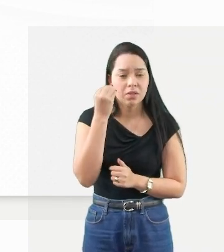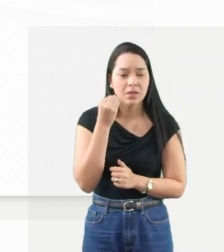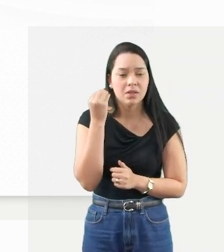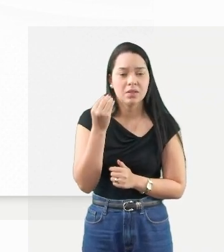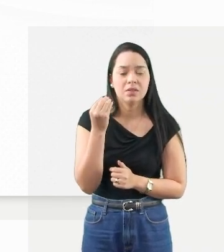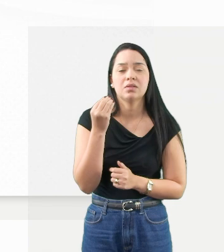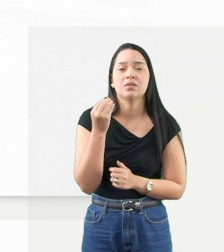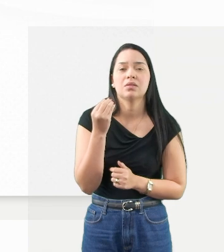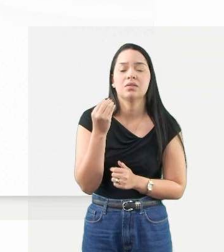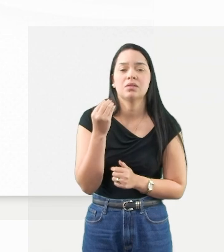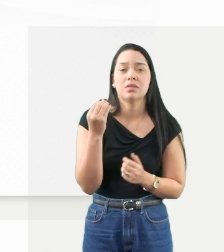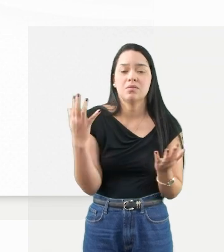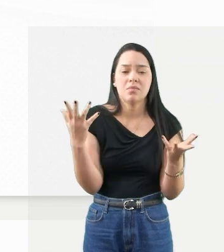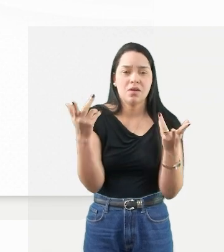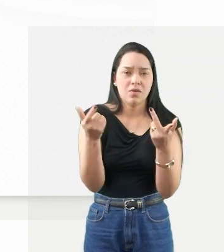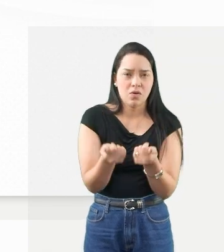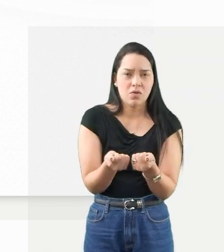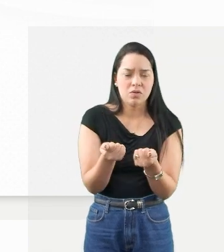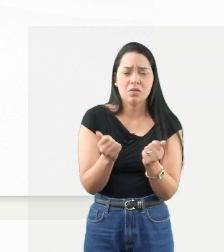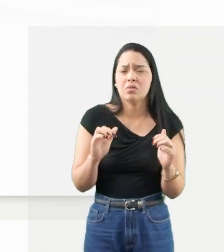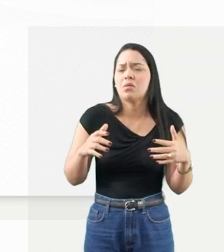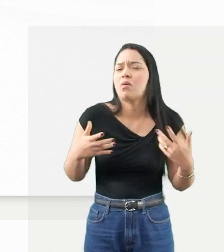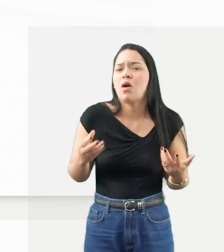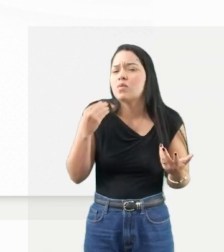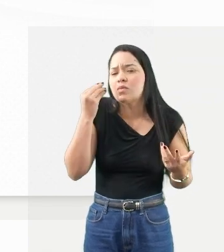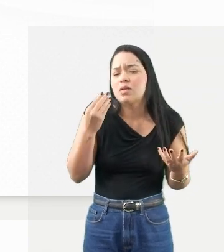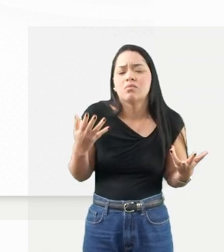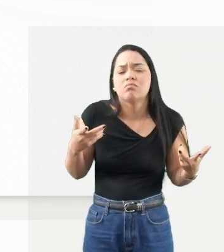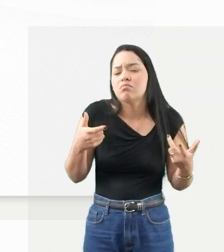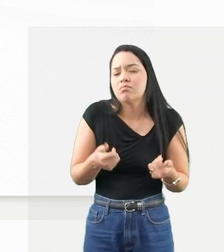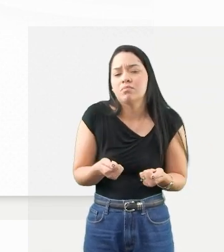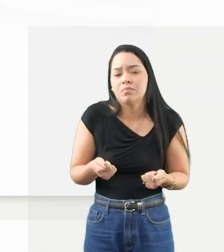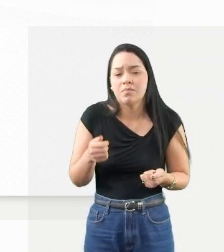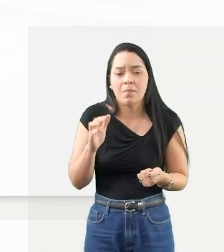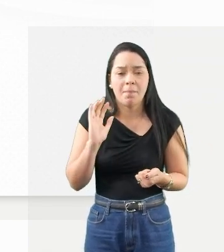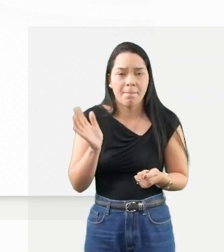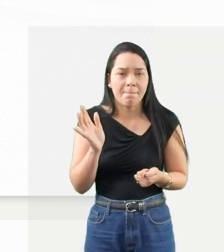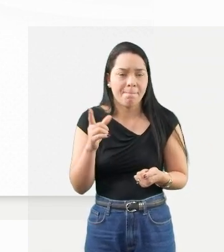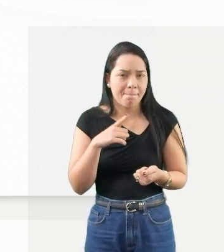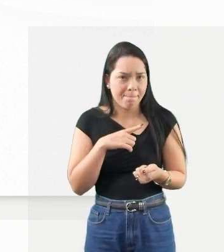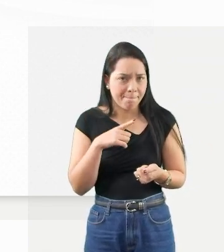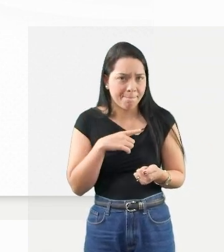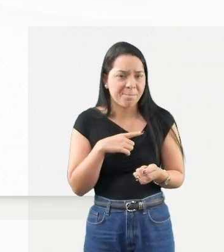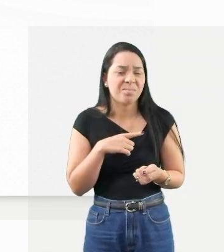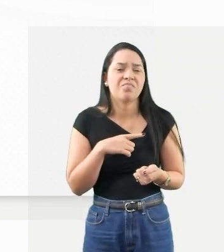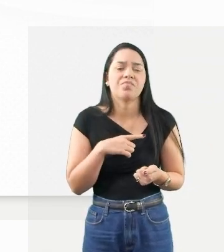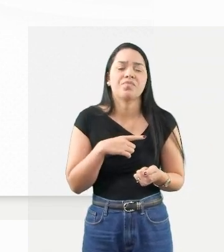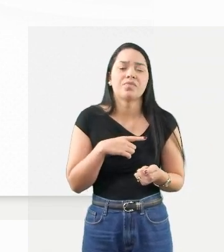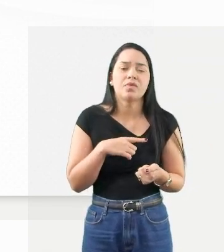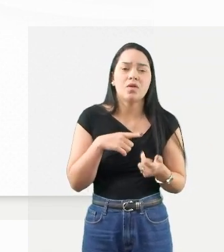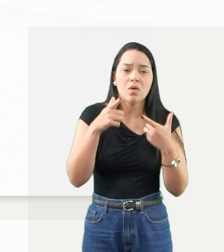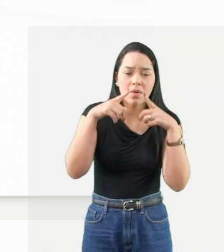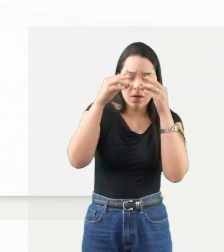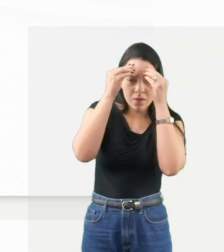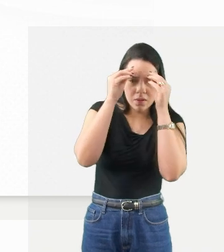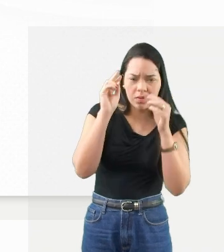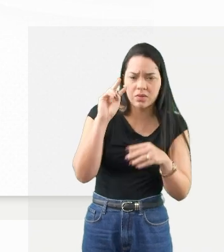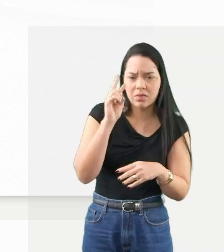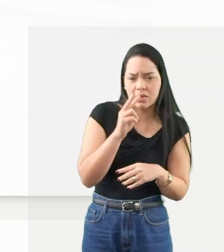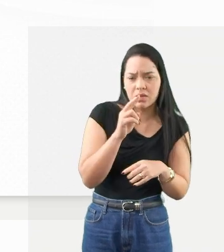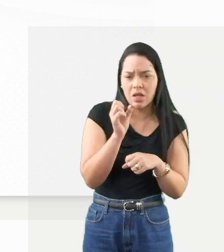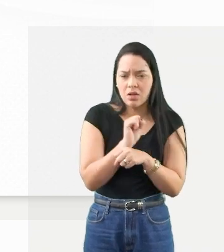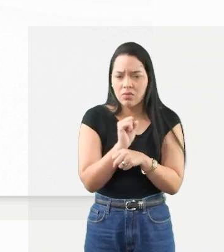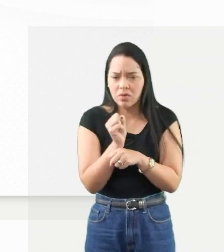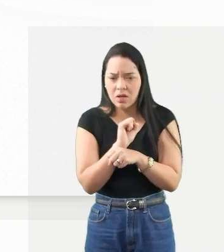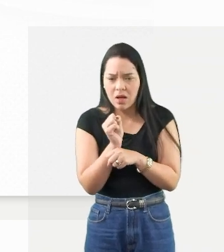experiências inesquecíveis. Que experiências inesquecíveis são essas? E a gente já tem uma linguagem aqui não verbal, um homem provavelmente está no carro